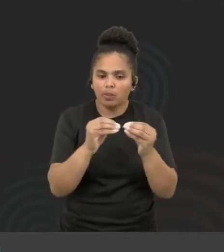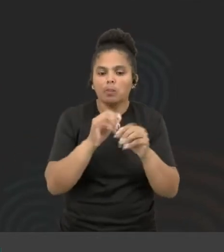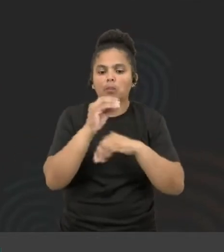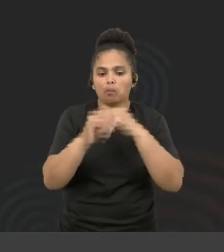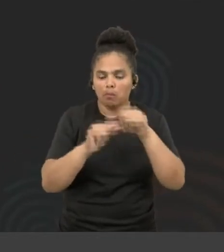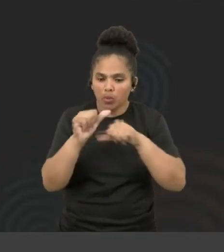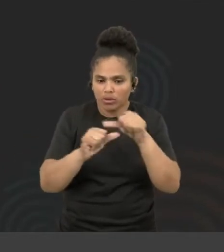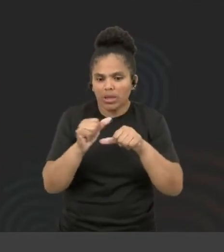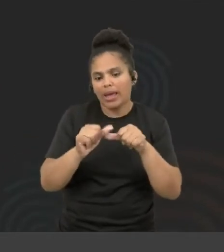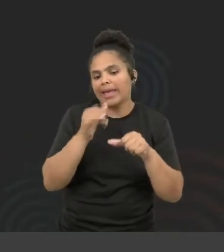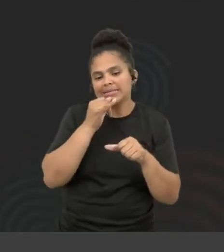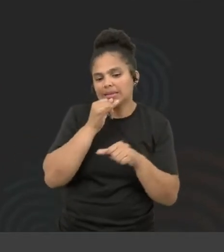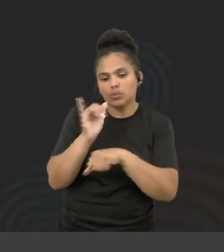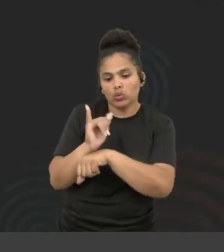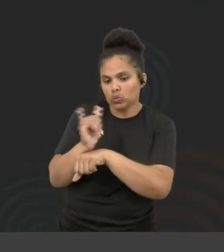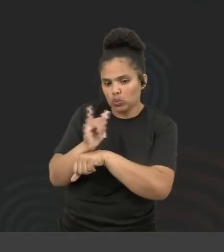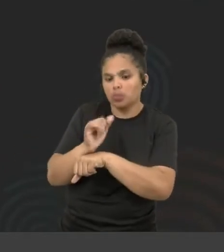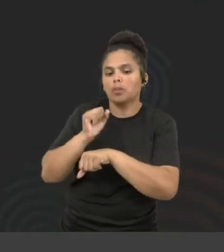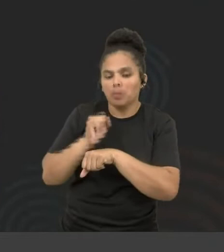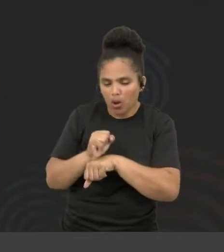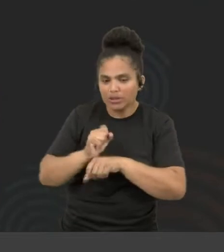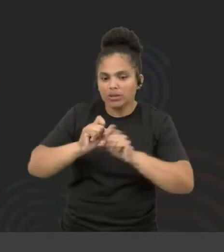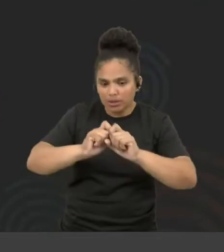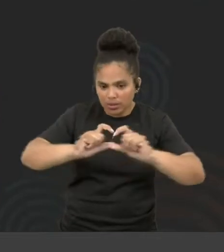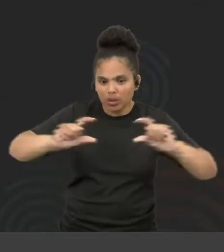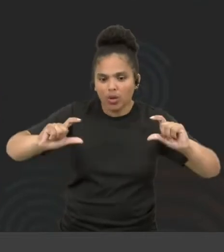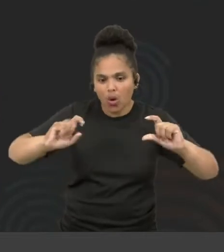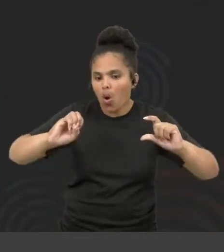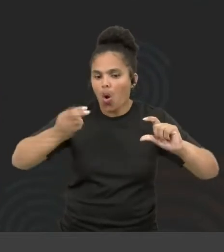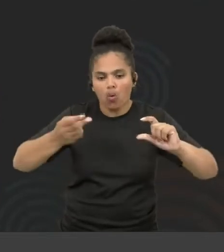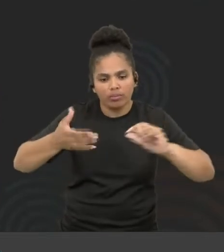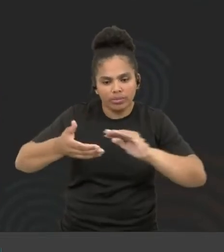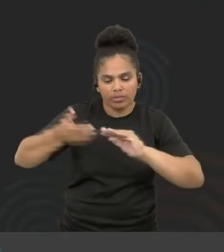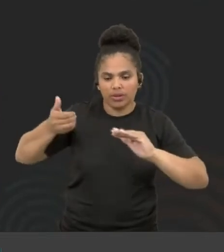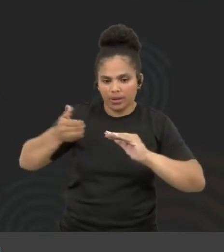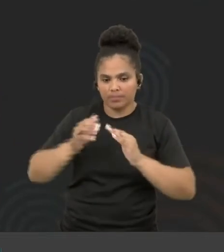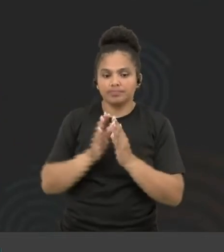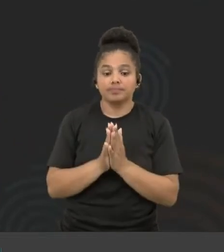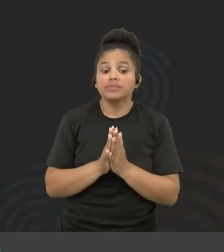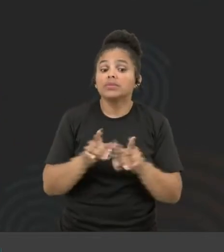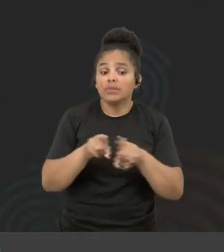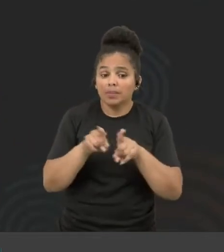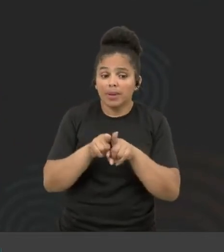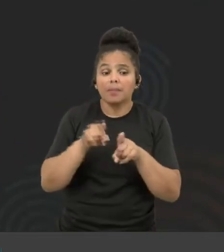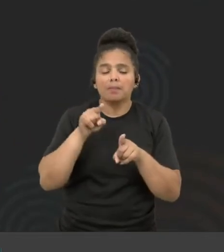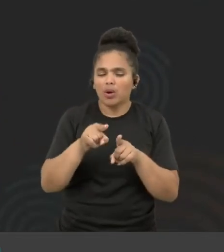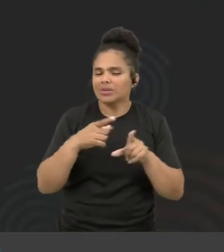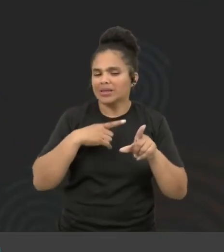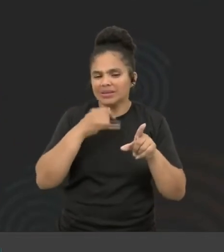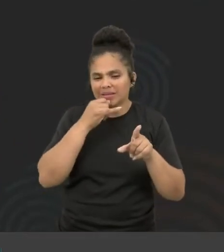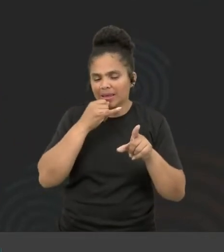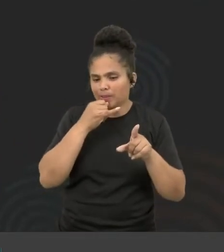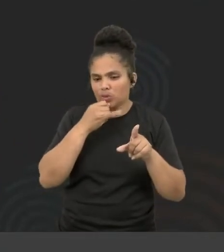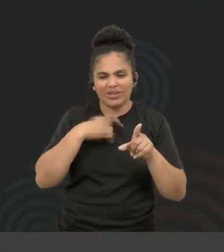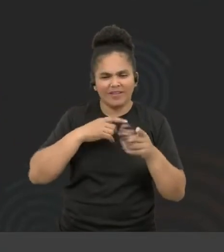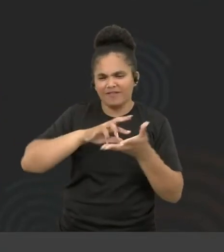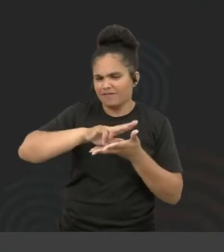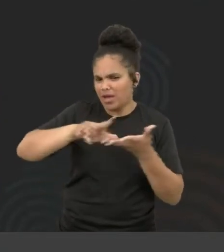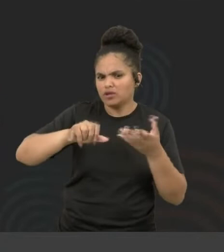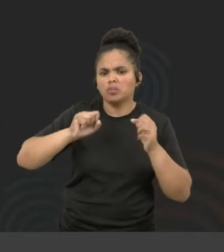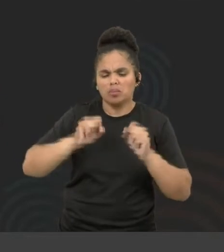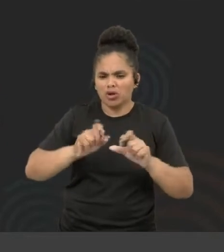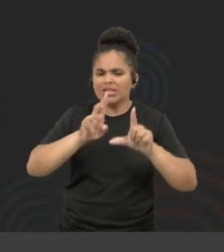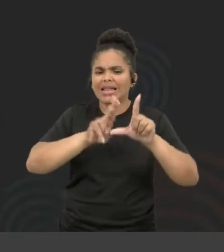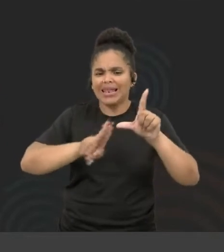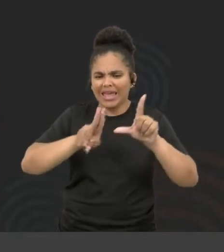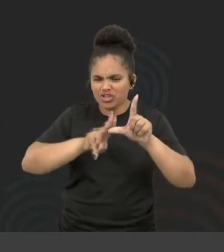habilitar ou desabilitar. Então, existe uma série de aplicações que você pode utilizar para gerar legendas, né? Essa